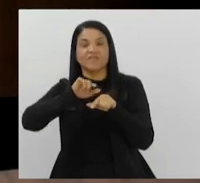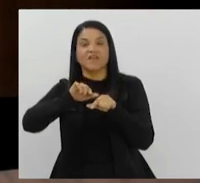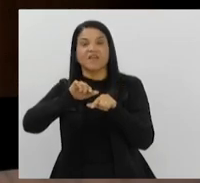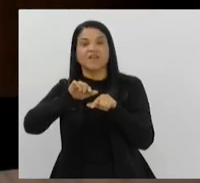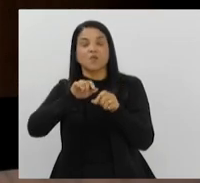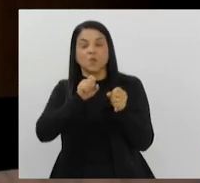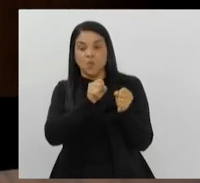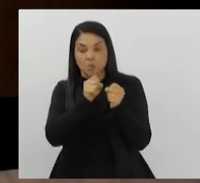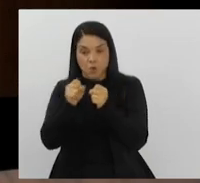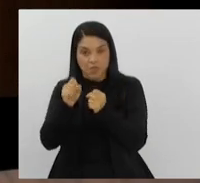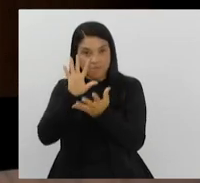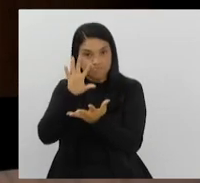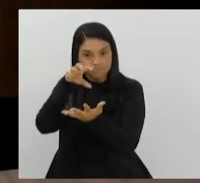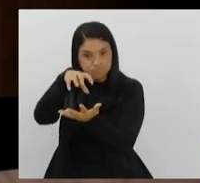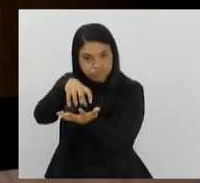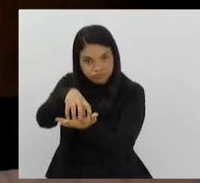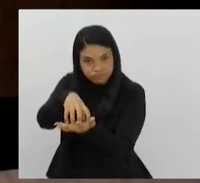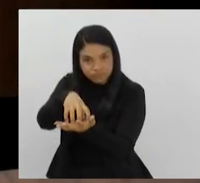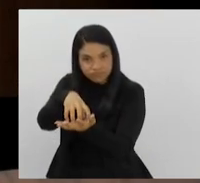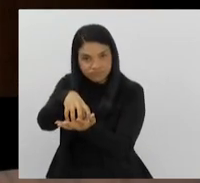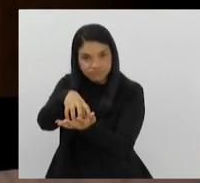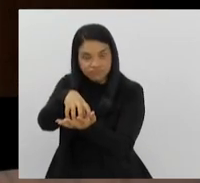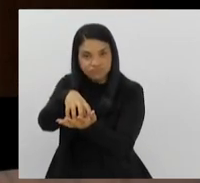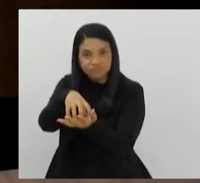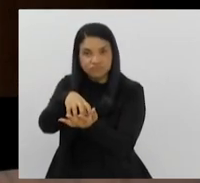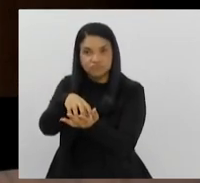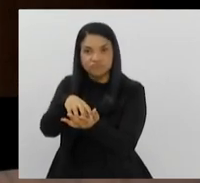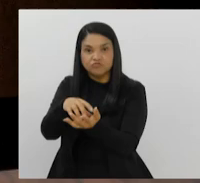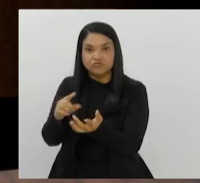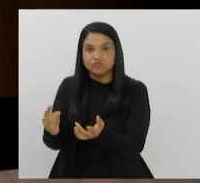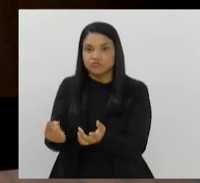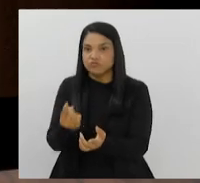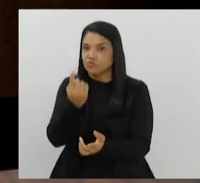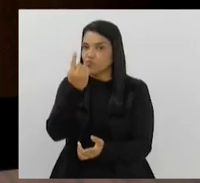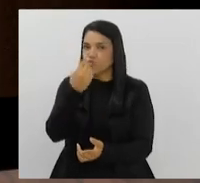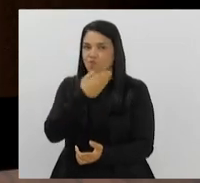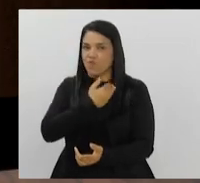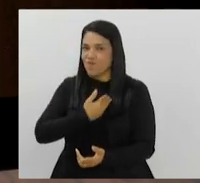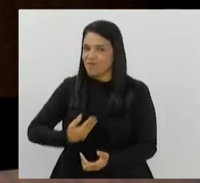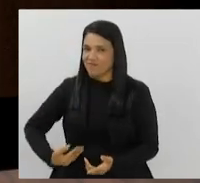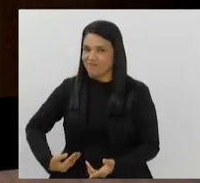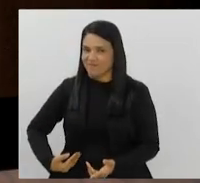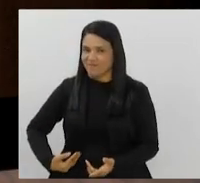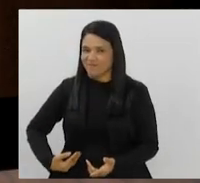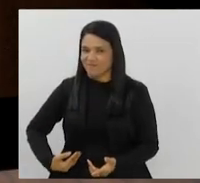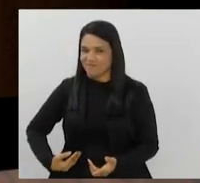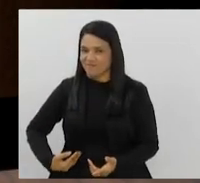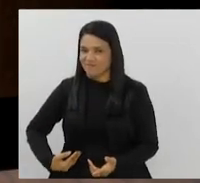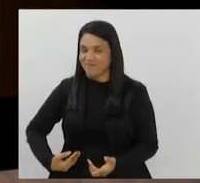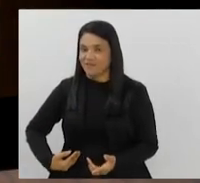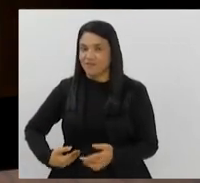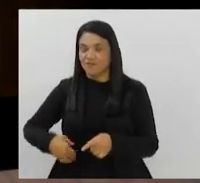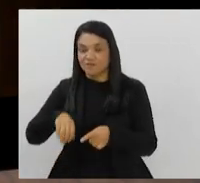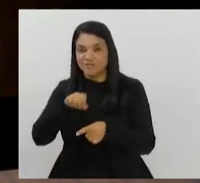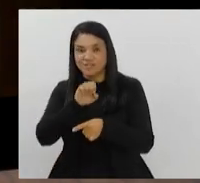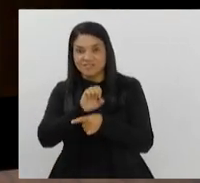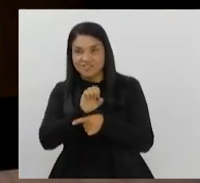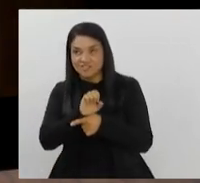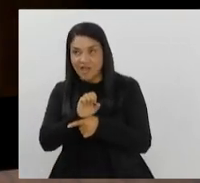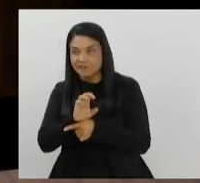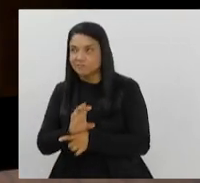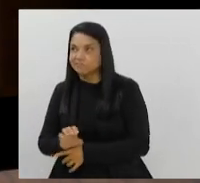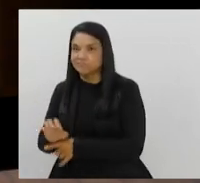poder, e temos que se abstrair de um governo, em todos os governos, faz com que os estados e